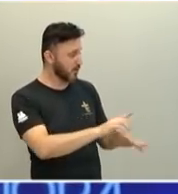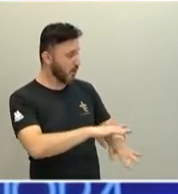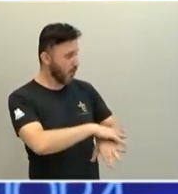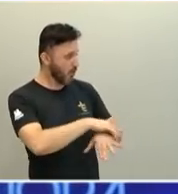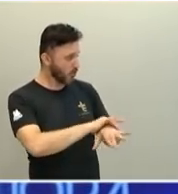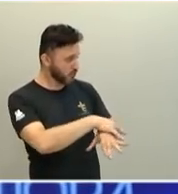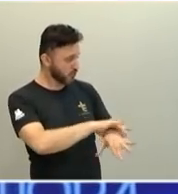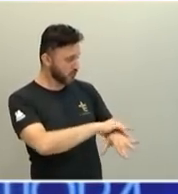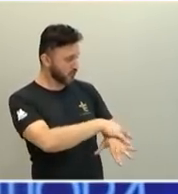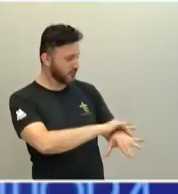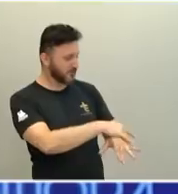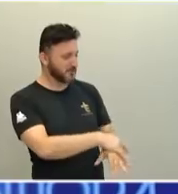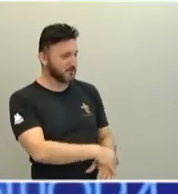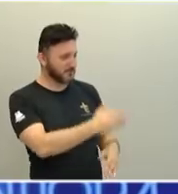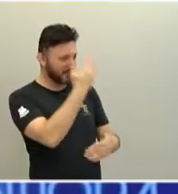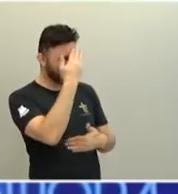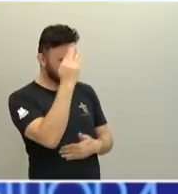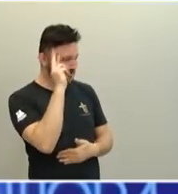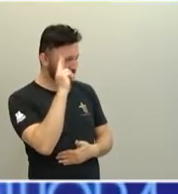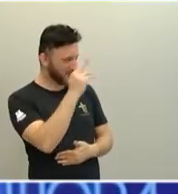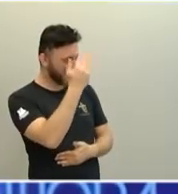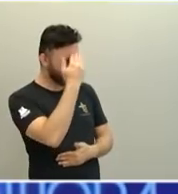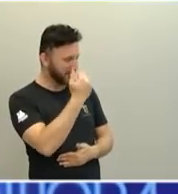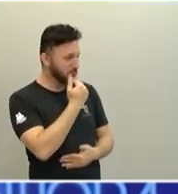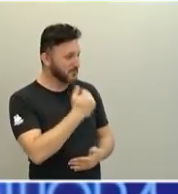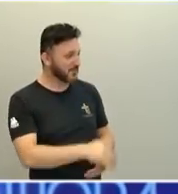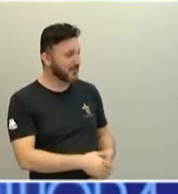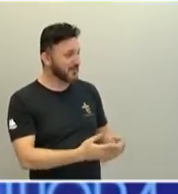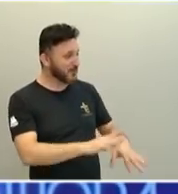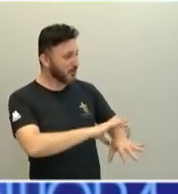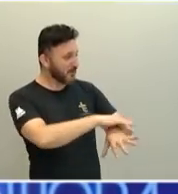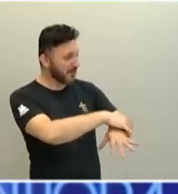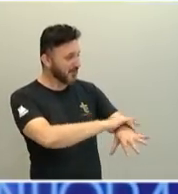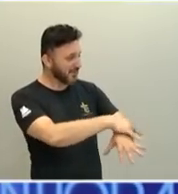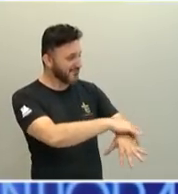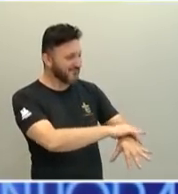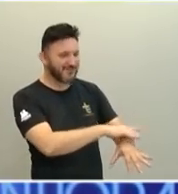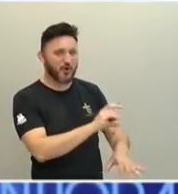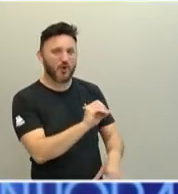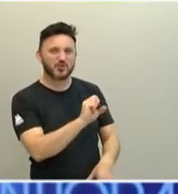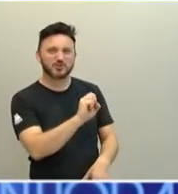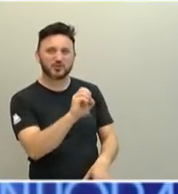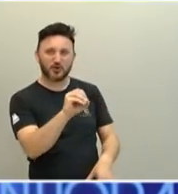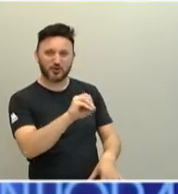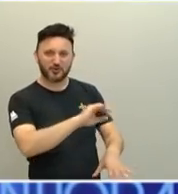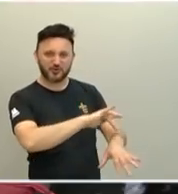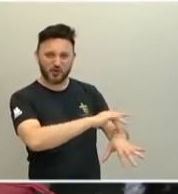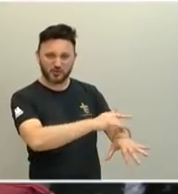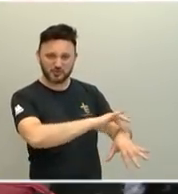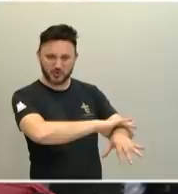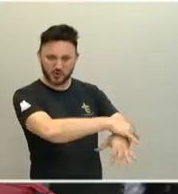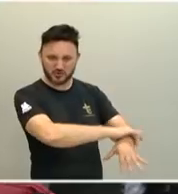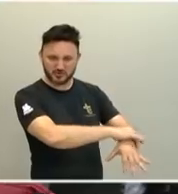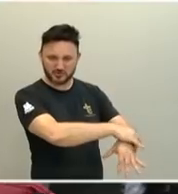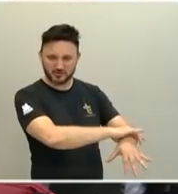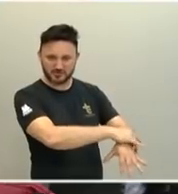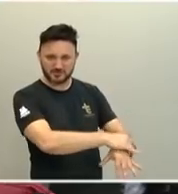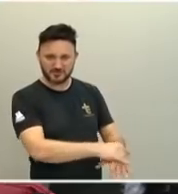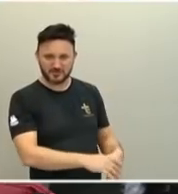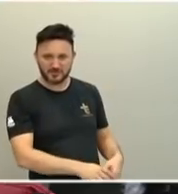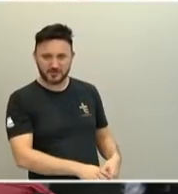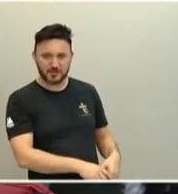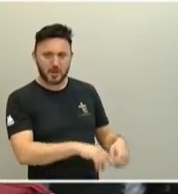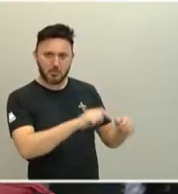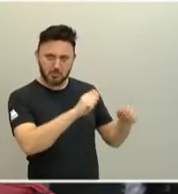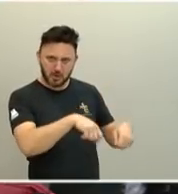ossos voltarem à vida? Ezequiel responde o quê, gente? Se fosse você, você responderia o quê? É, a gente fica meio assim, né? Vai que eu falo